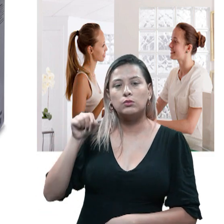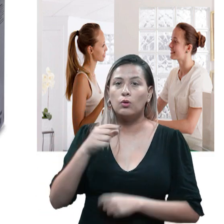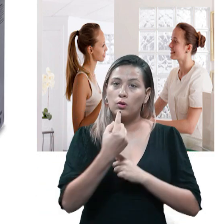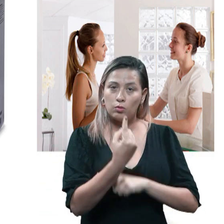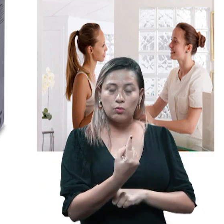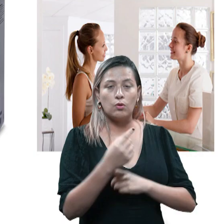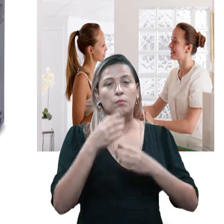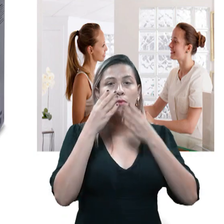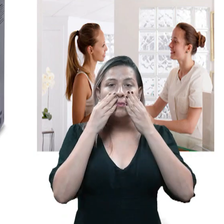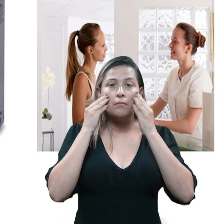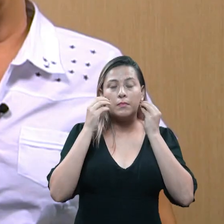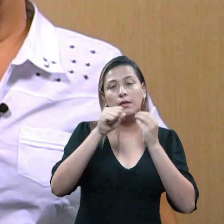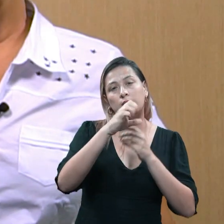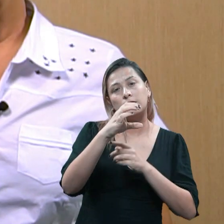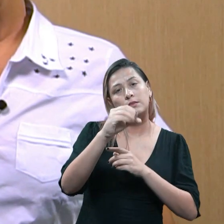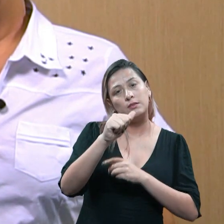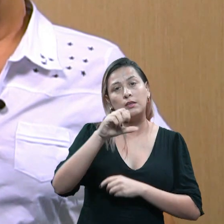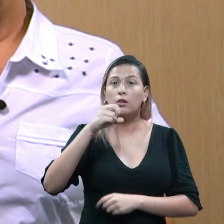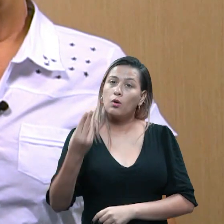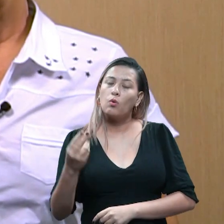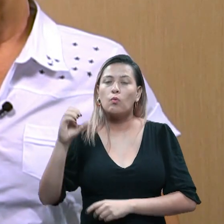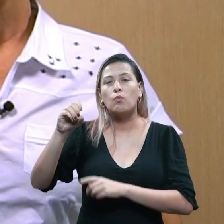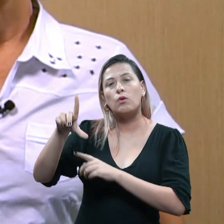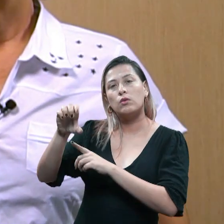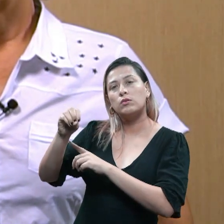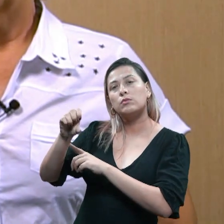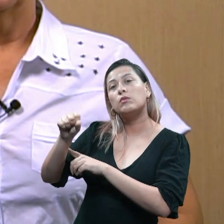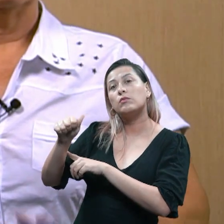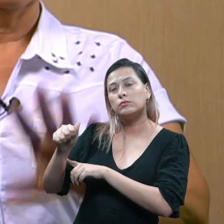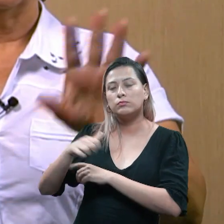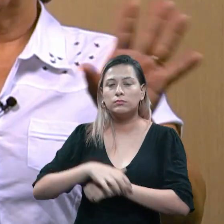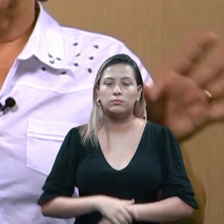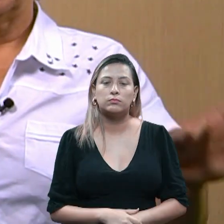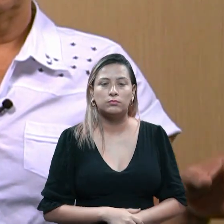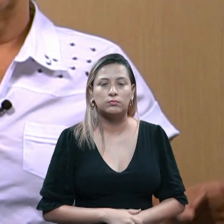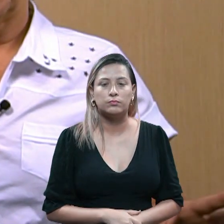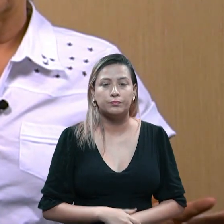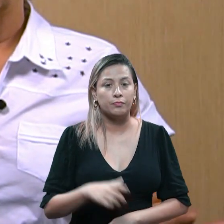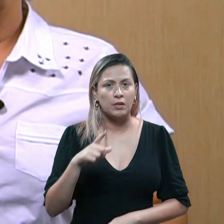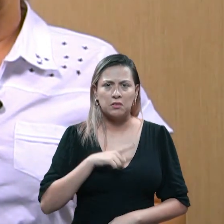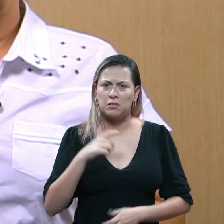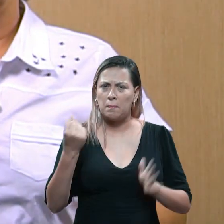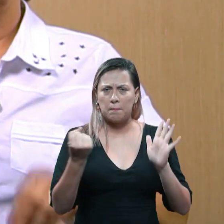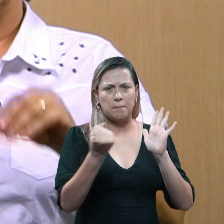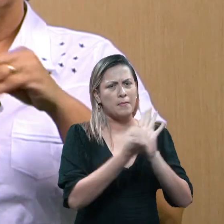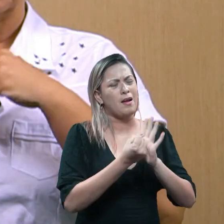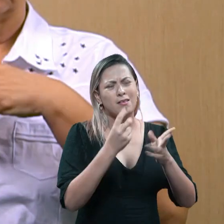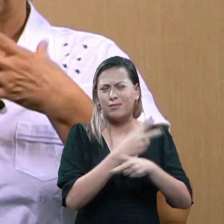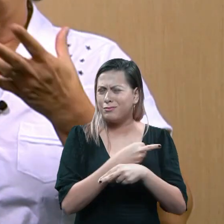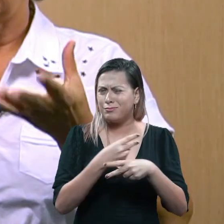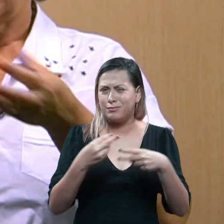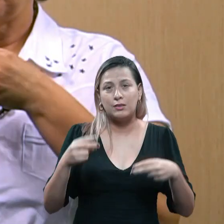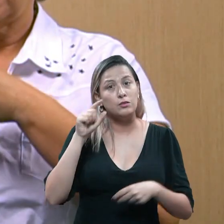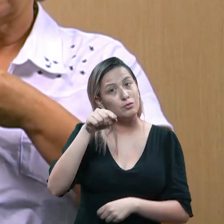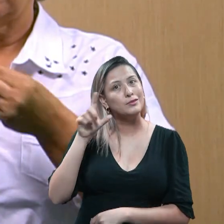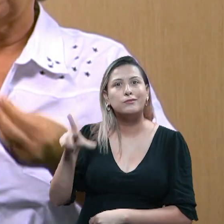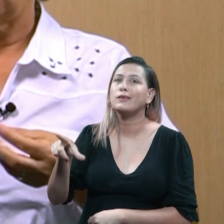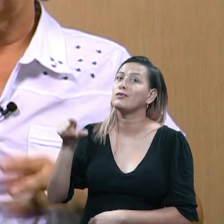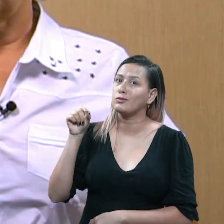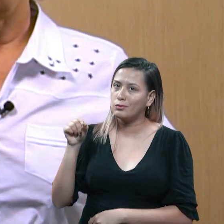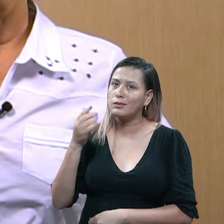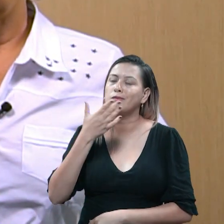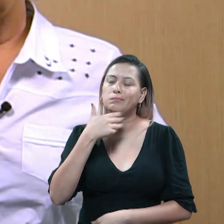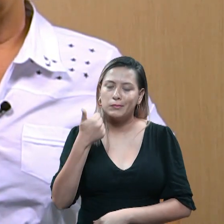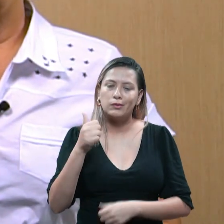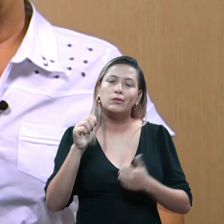pele seca, um para pele oleosa, certo? Existem diferentes marcas também, você vai ter que escolher a marca que melhor